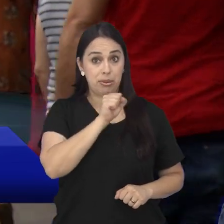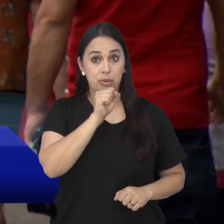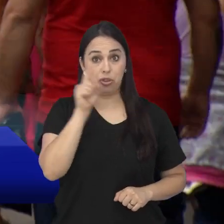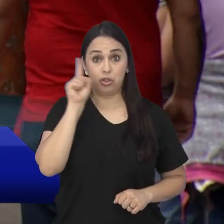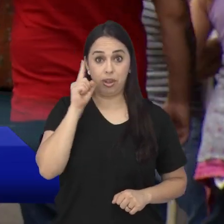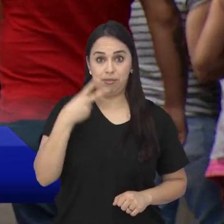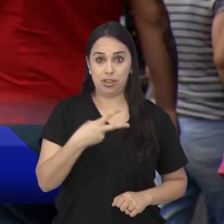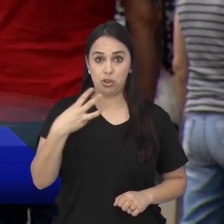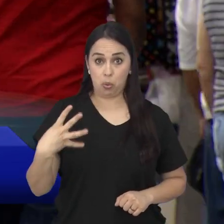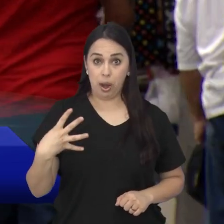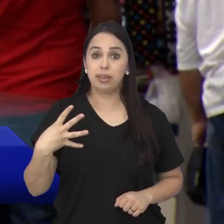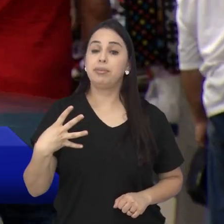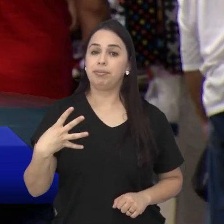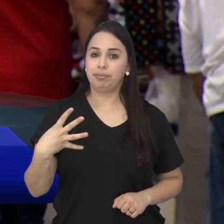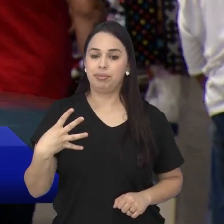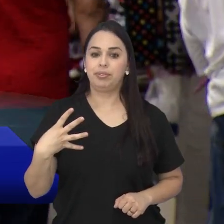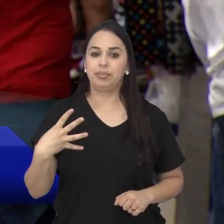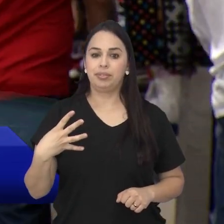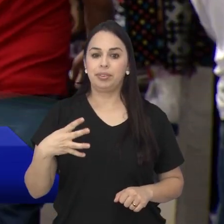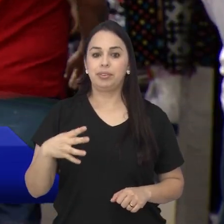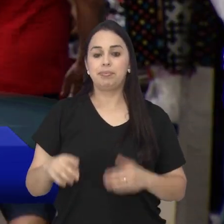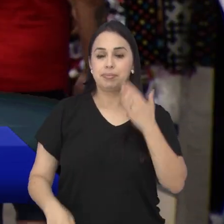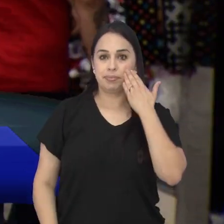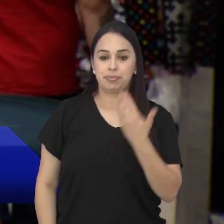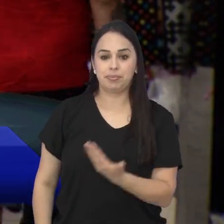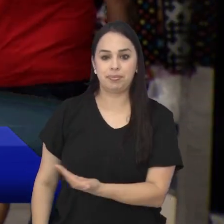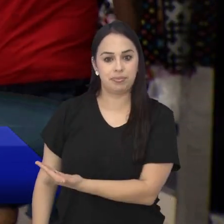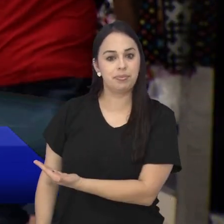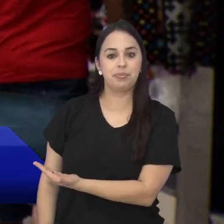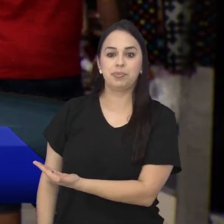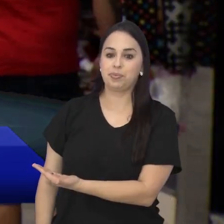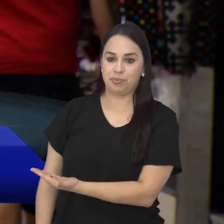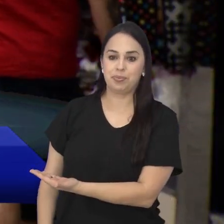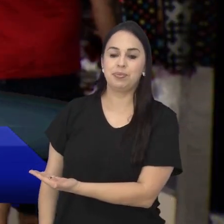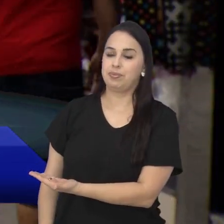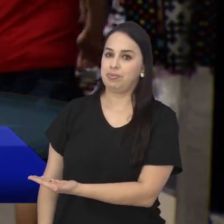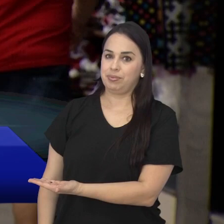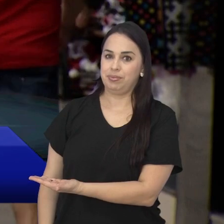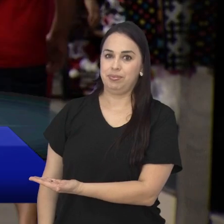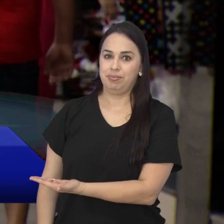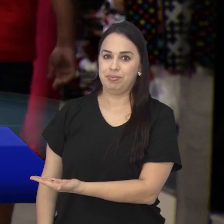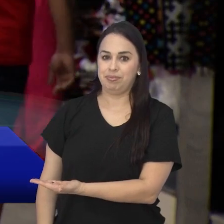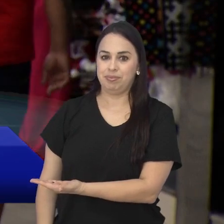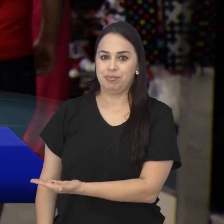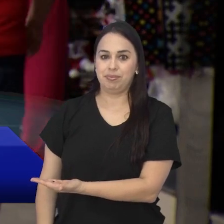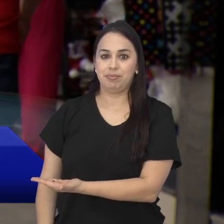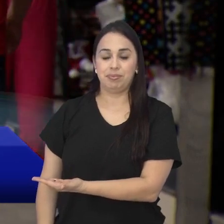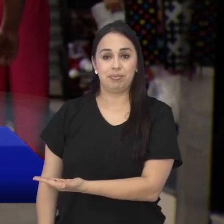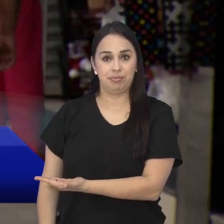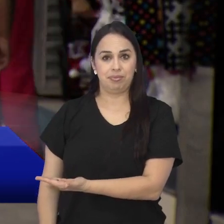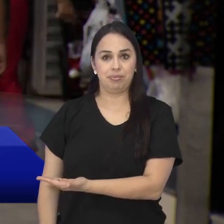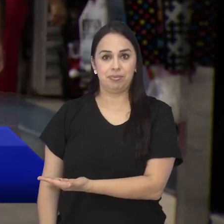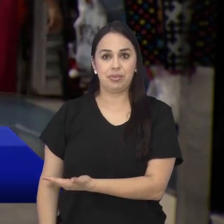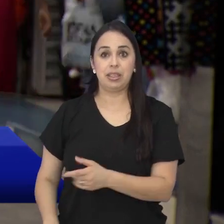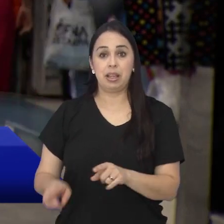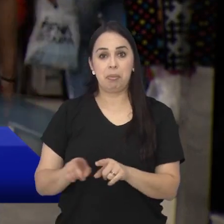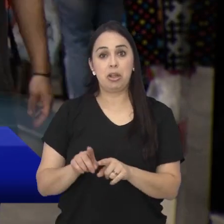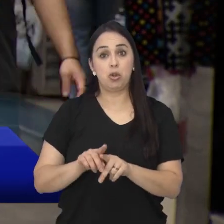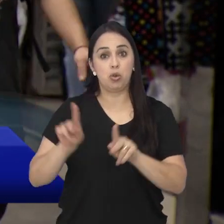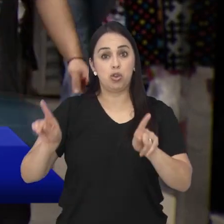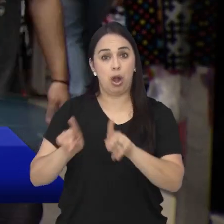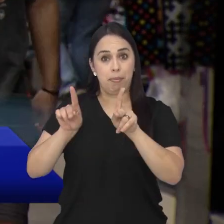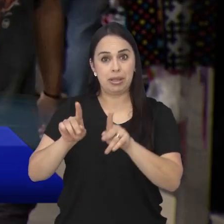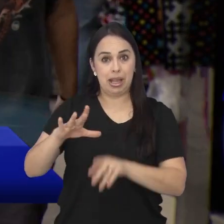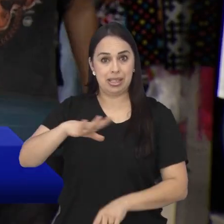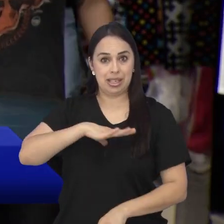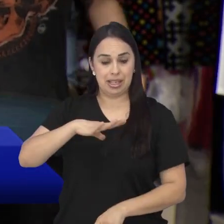dia 24, véspera de Natal, os shoppings ficam abertos das 10 da manhã até as 6 horas da tarde. Isso com exceção do shopping